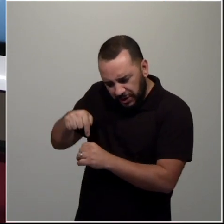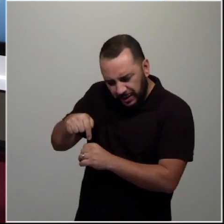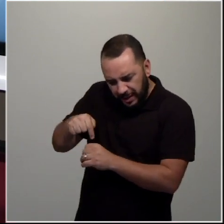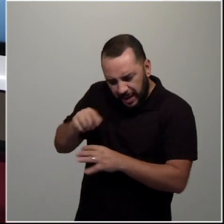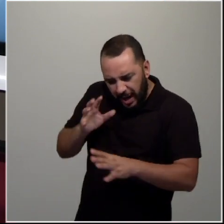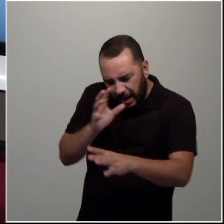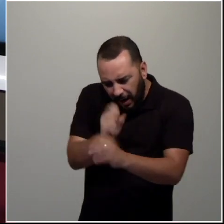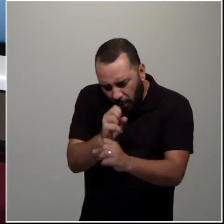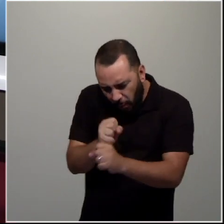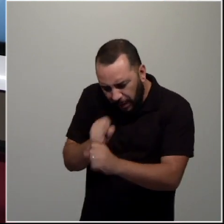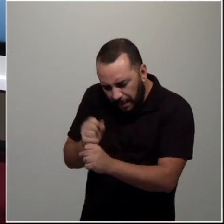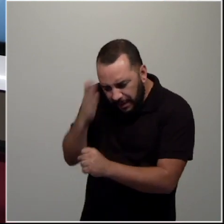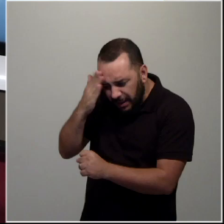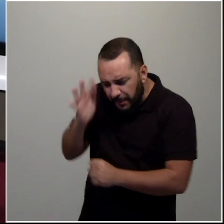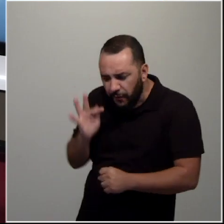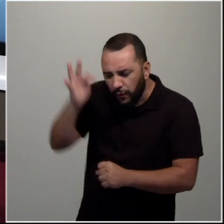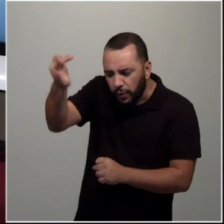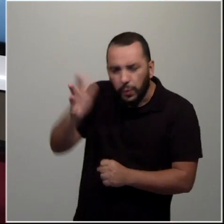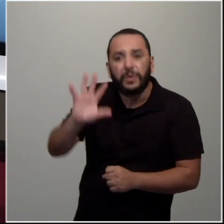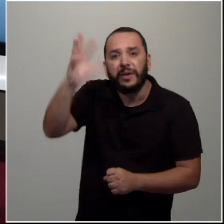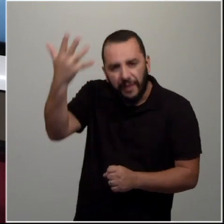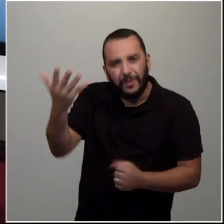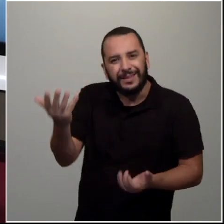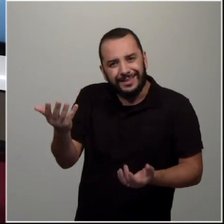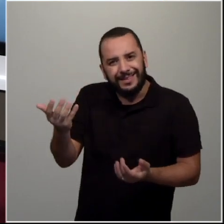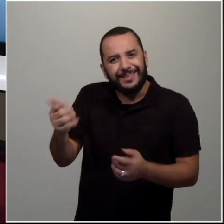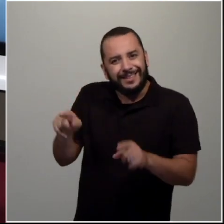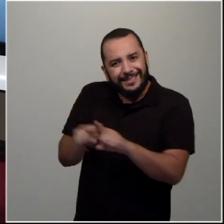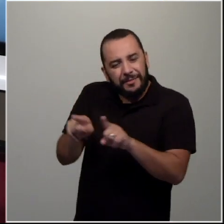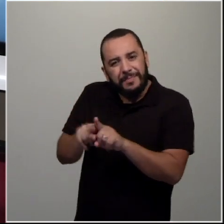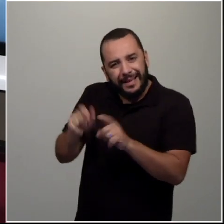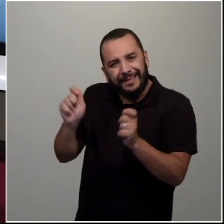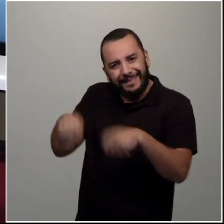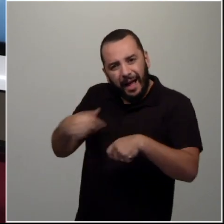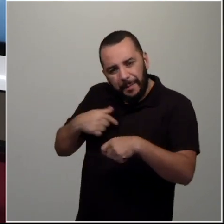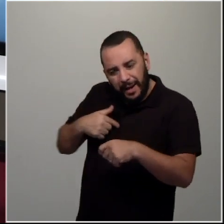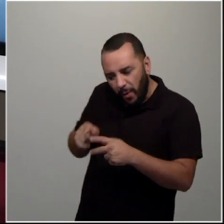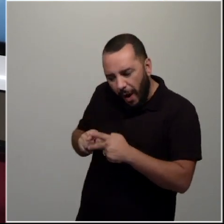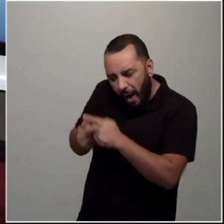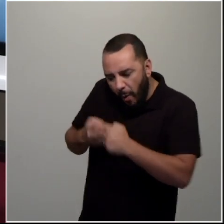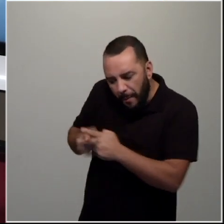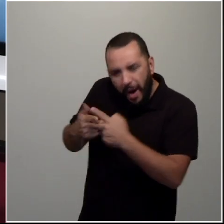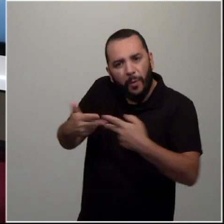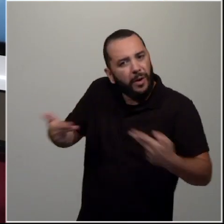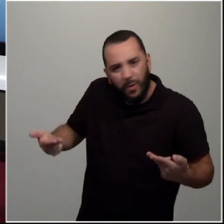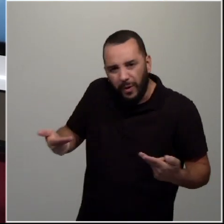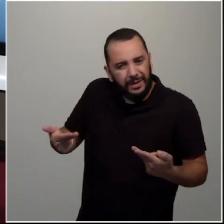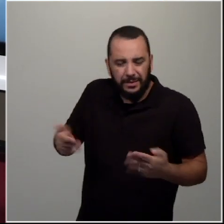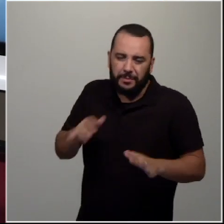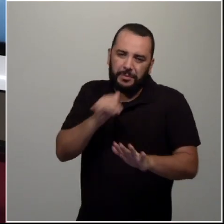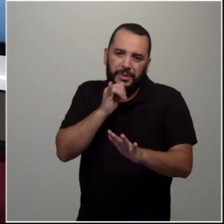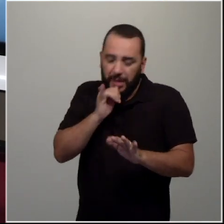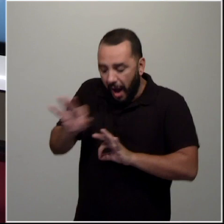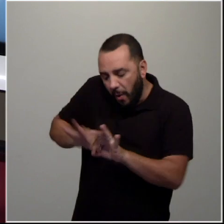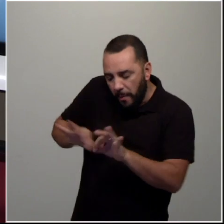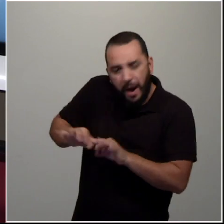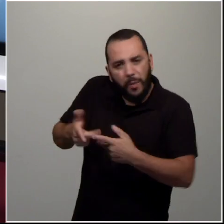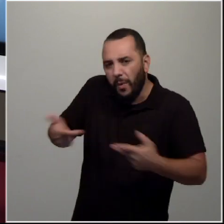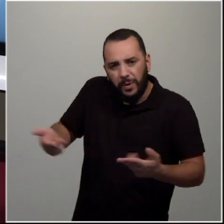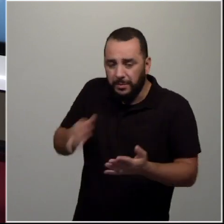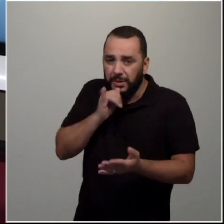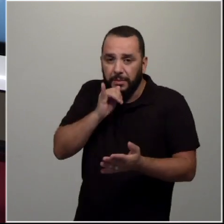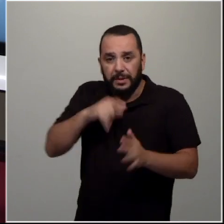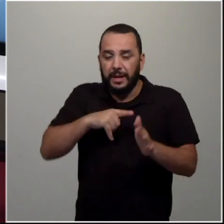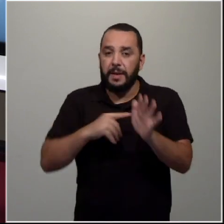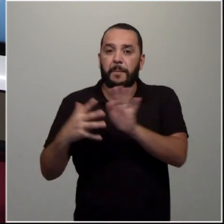e como pode se fazer determinadas intervenções em determinados momentos é por exemplo tem é cria-se modelos